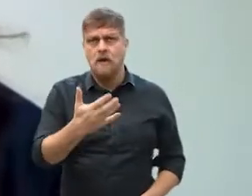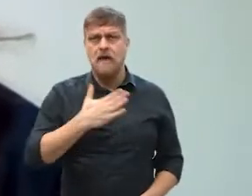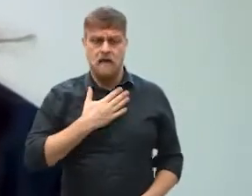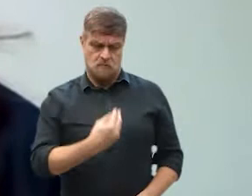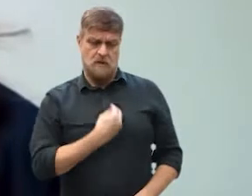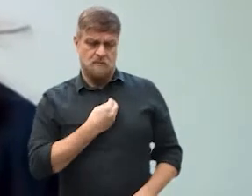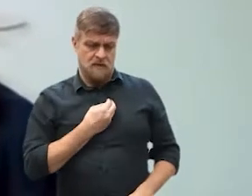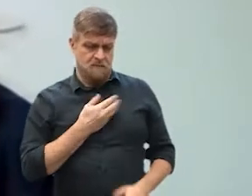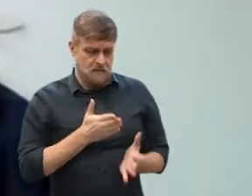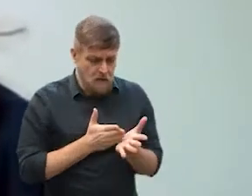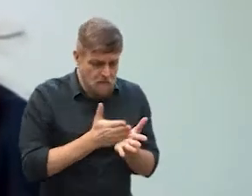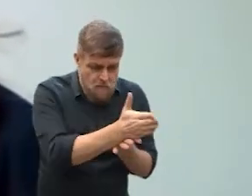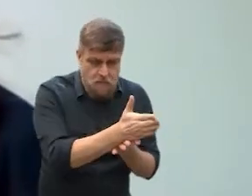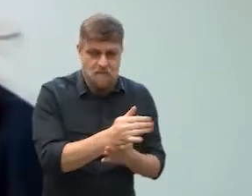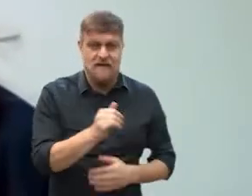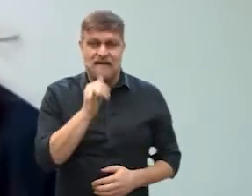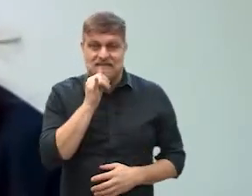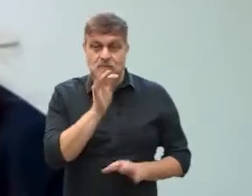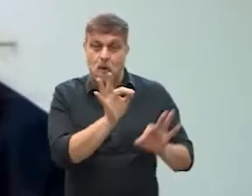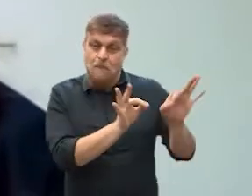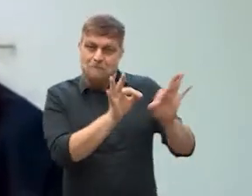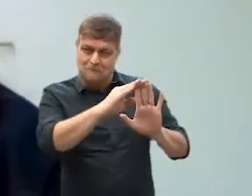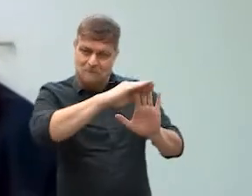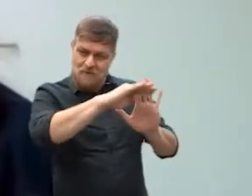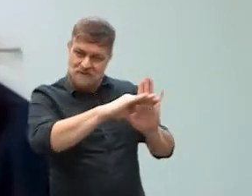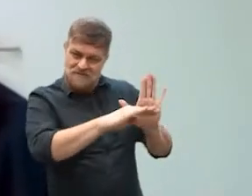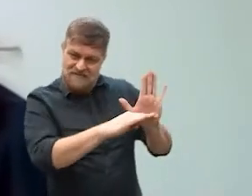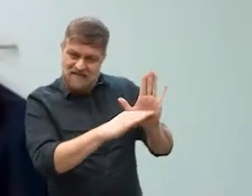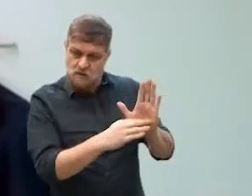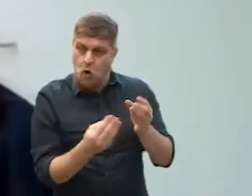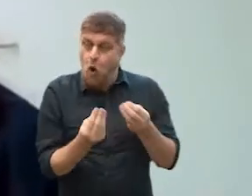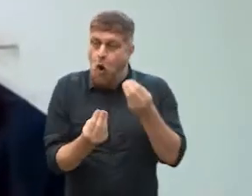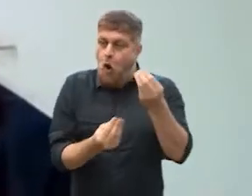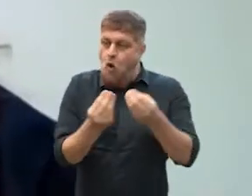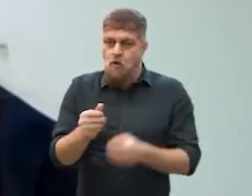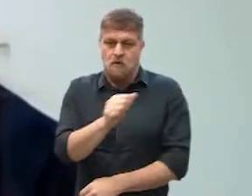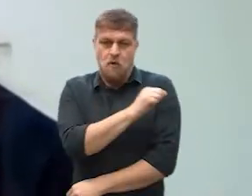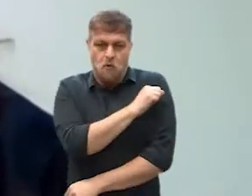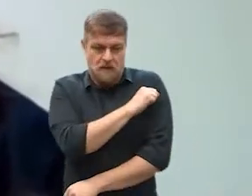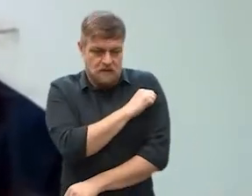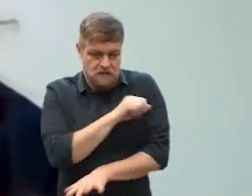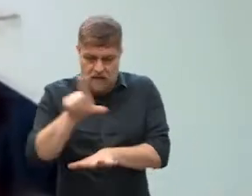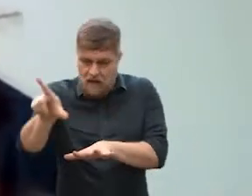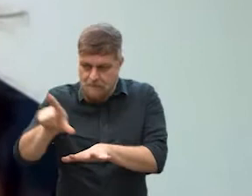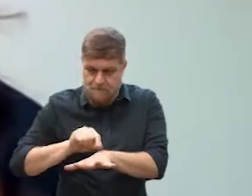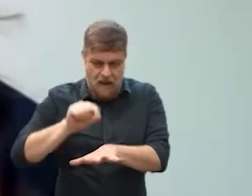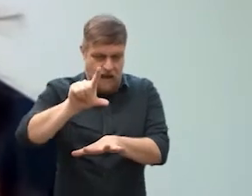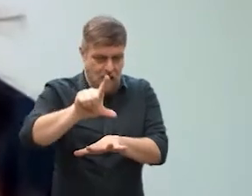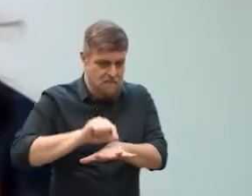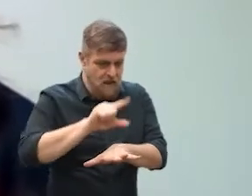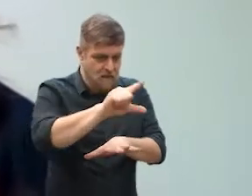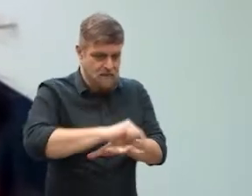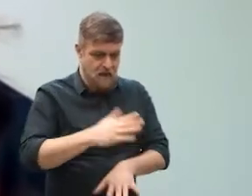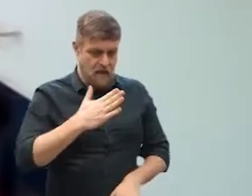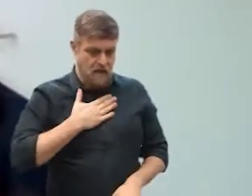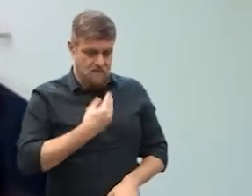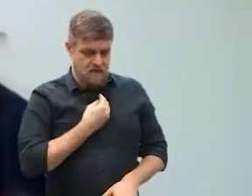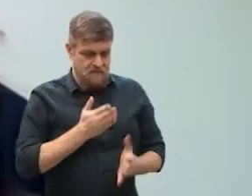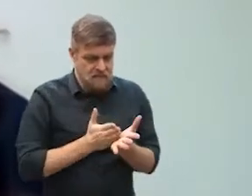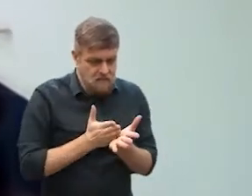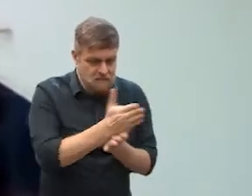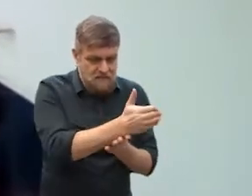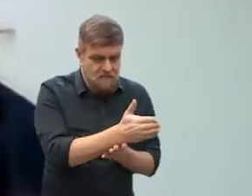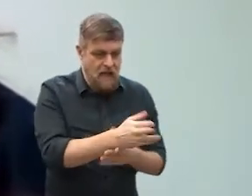você trabalha por projetos dentro de uma escola, como que você faz? O estudante escolhe o caminho que ele vai seguir, escolhe qual